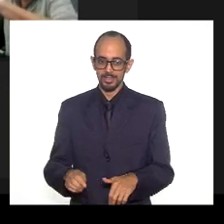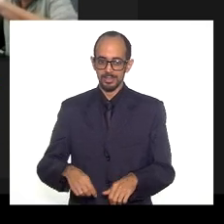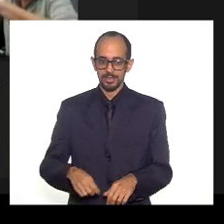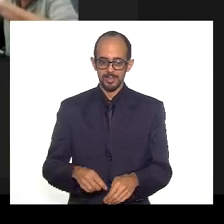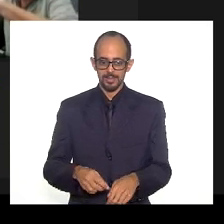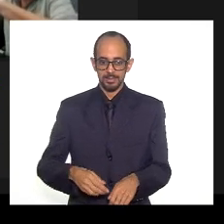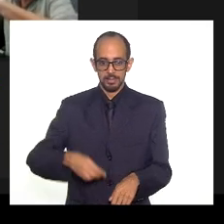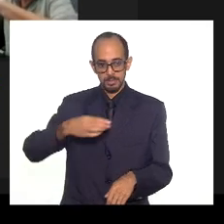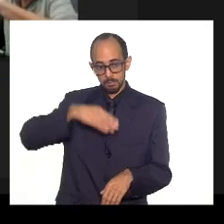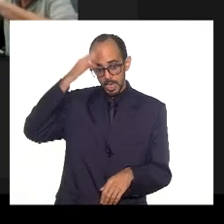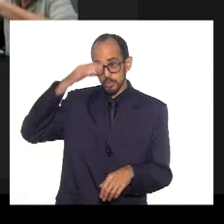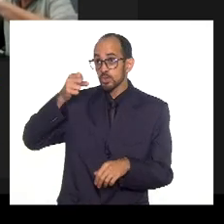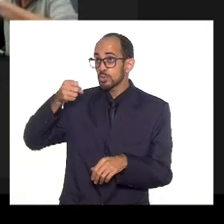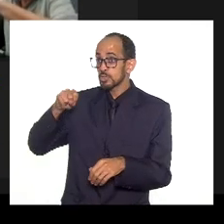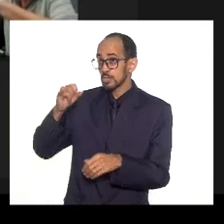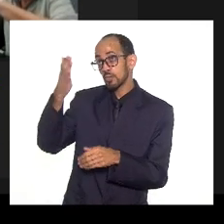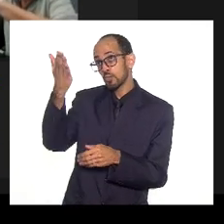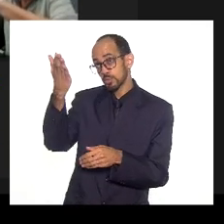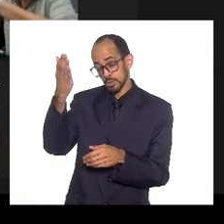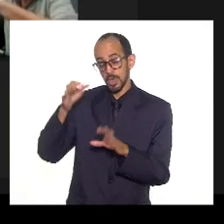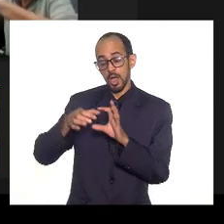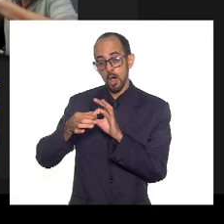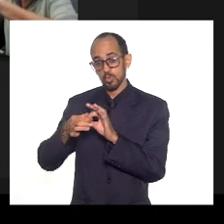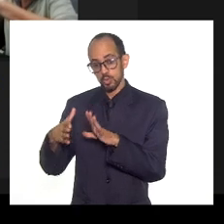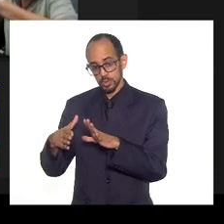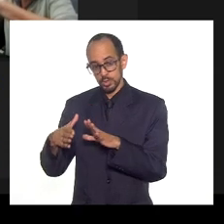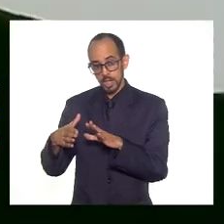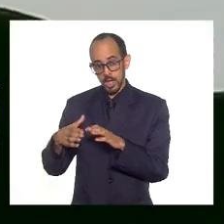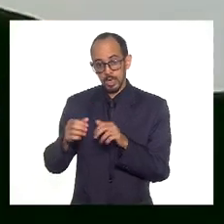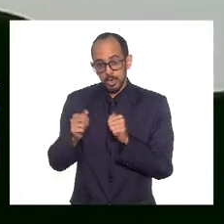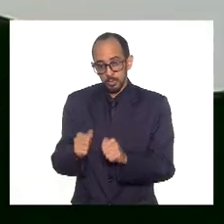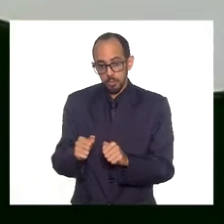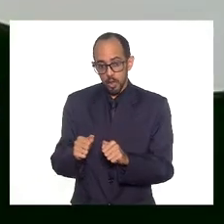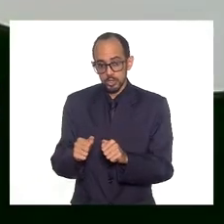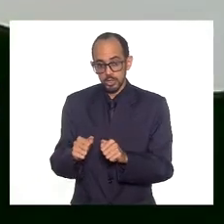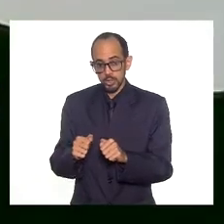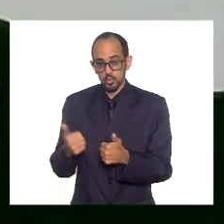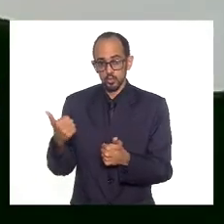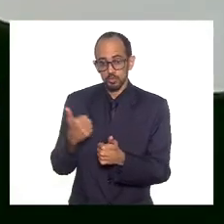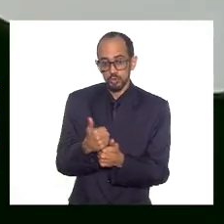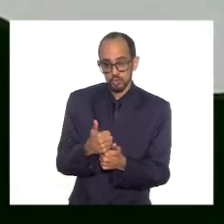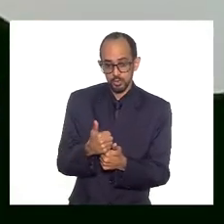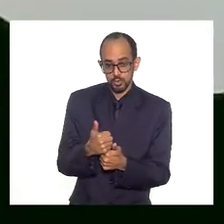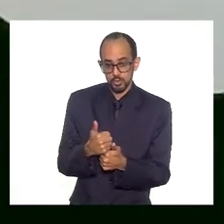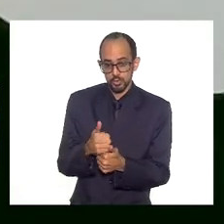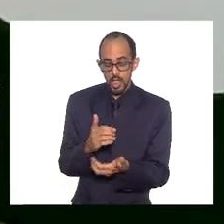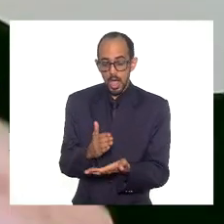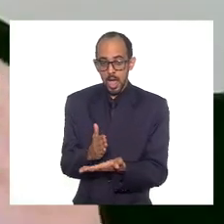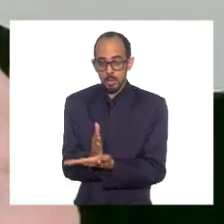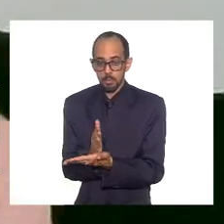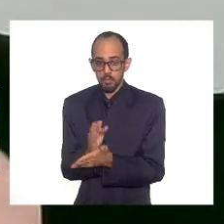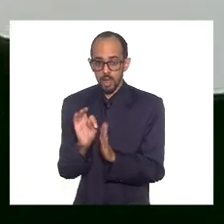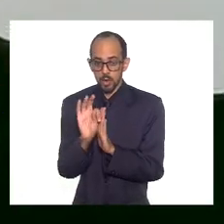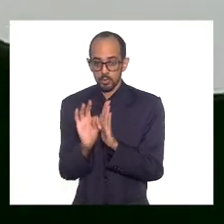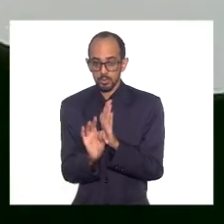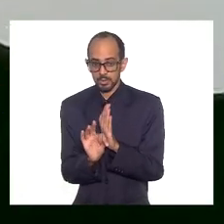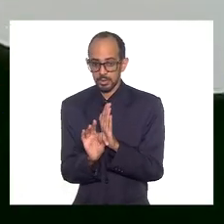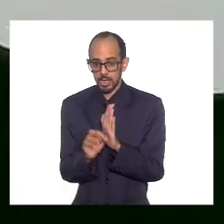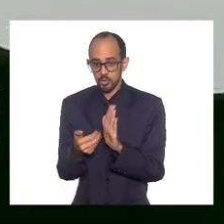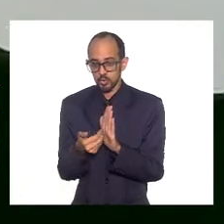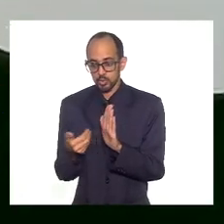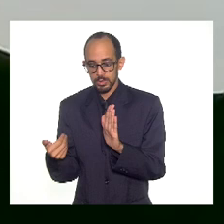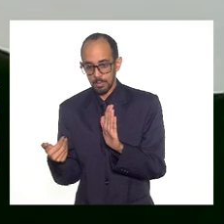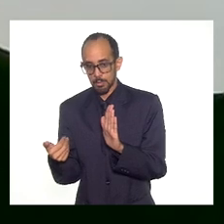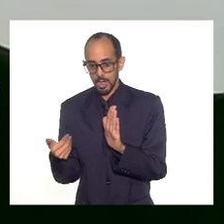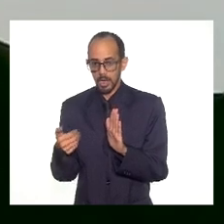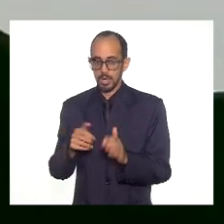Se Vossa Excelência autorizar que eu possa, no substitutivo, aprovar um texto